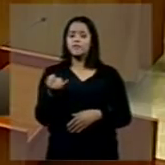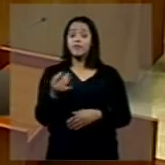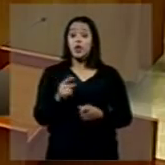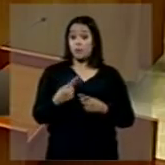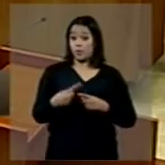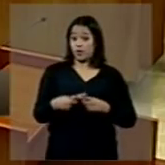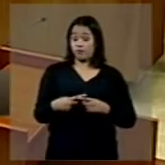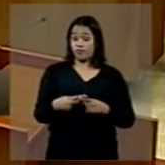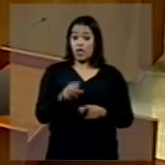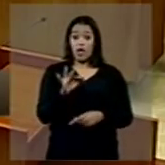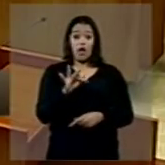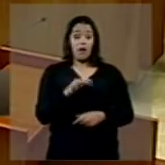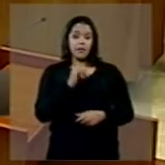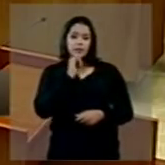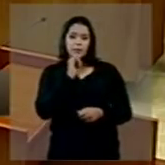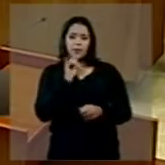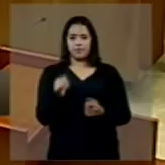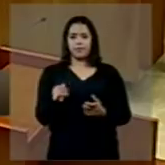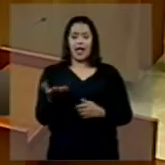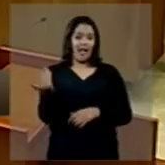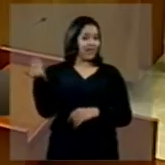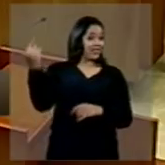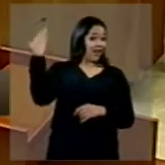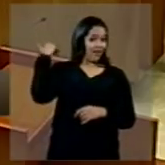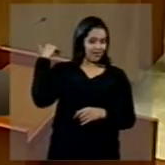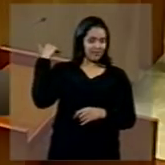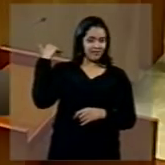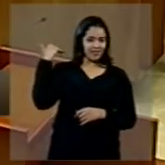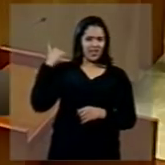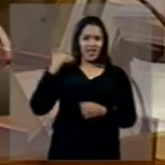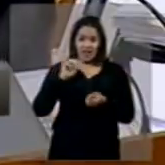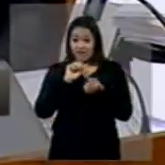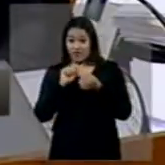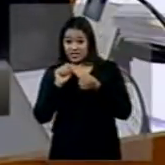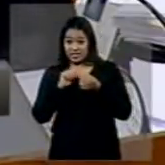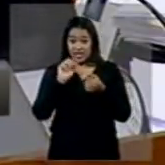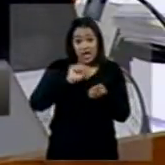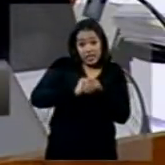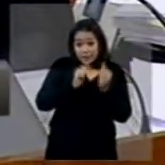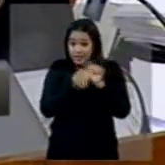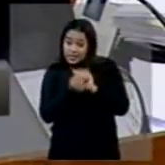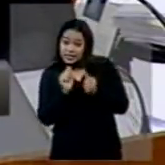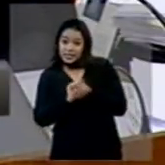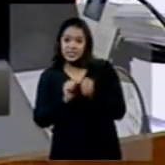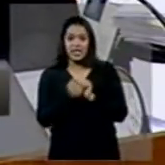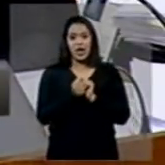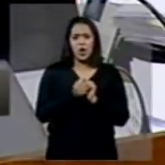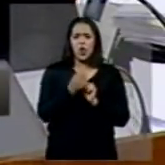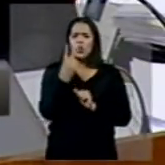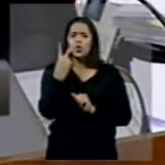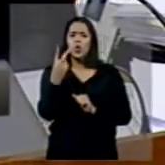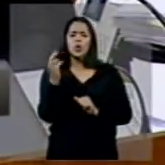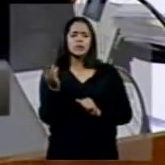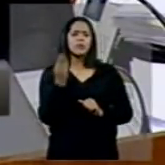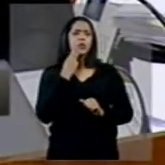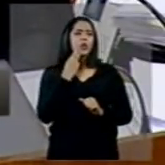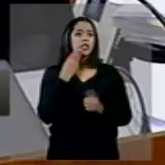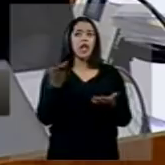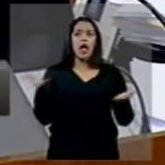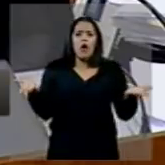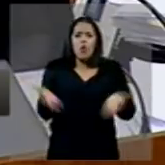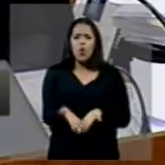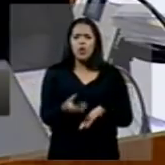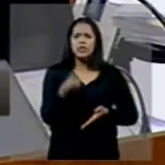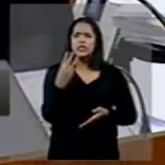fato de lá atrás, fazendo a adaptação do colégio eleitoral, quase 2 milhões, aqui pouco mais